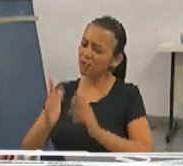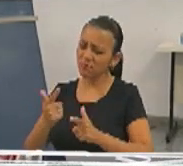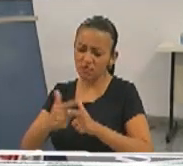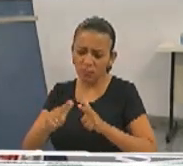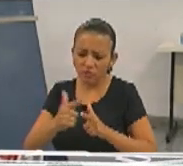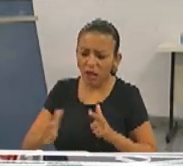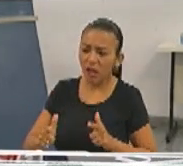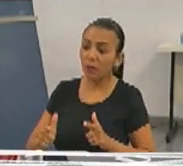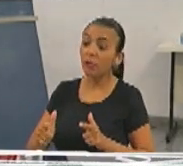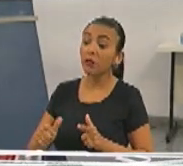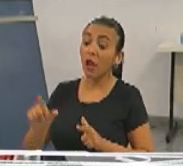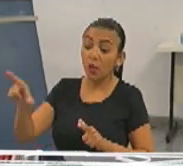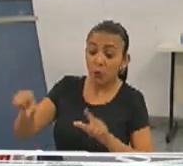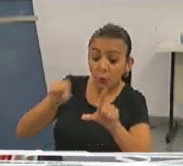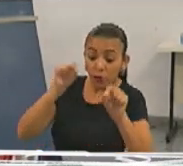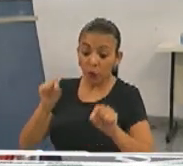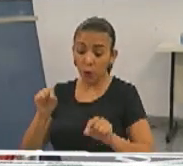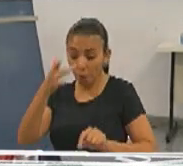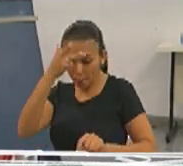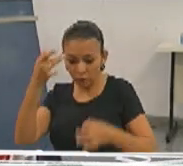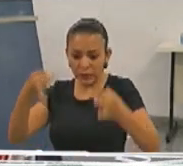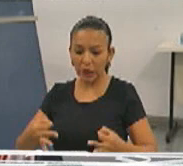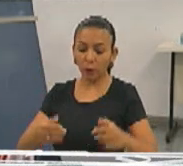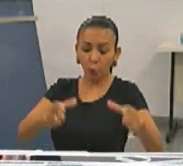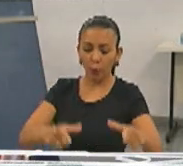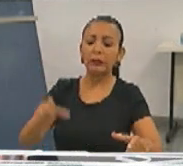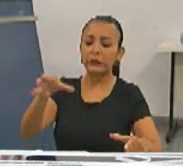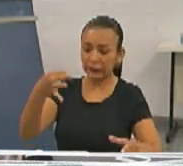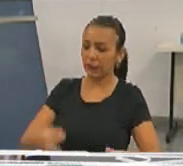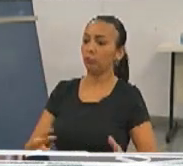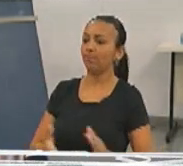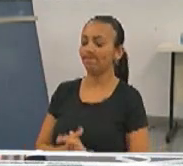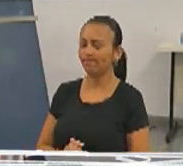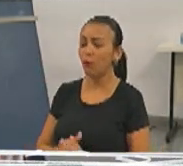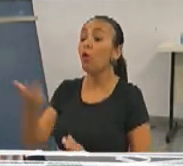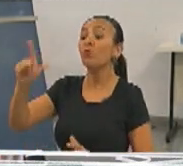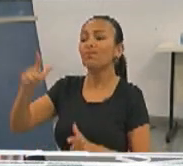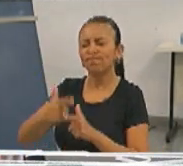colocando pessoas certas nos lugares certos. Outro agravante